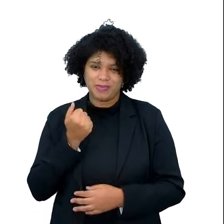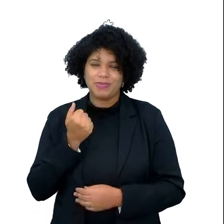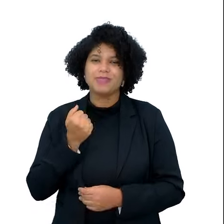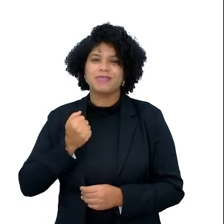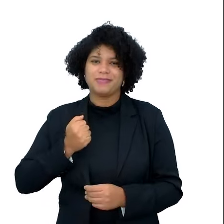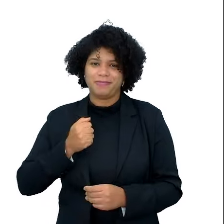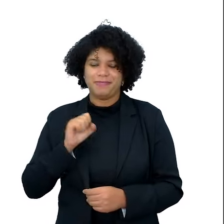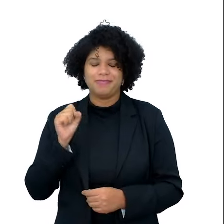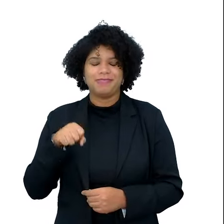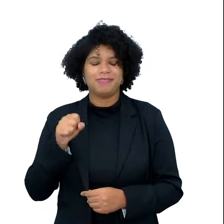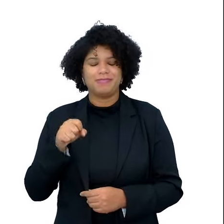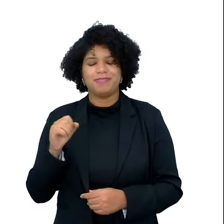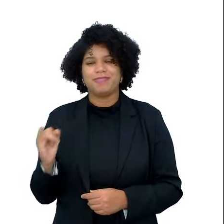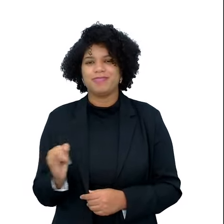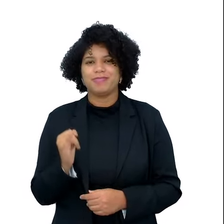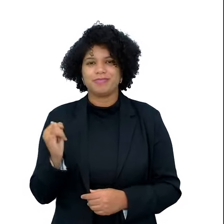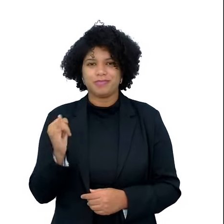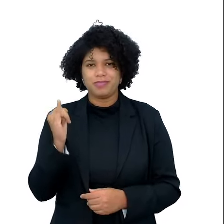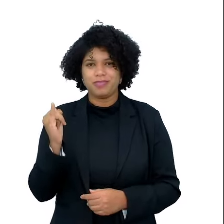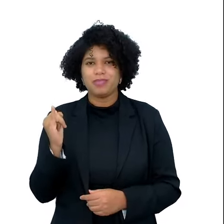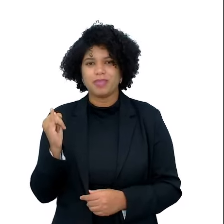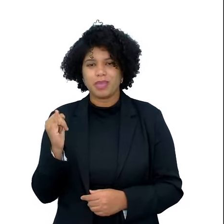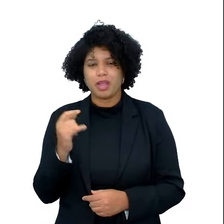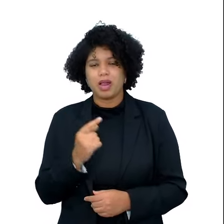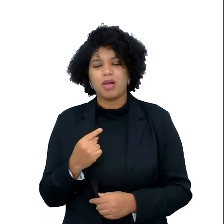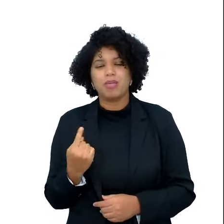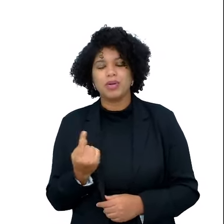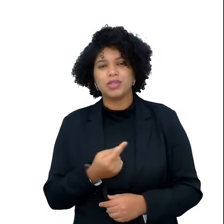muito importantes para a